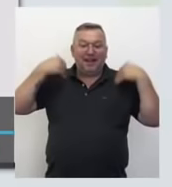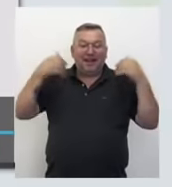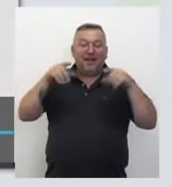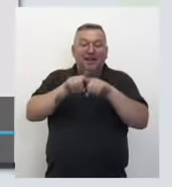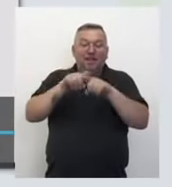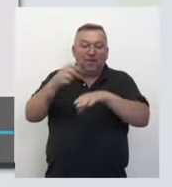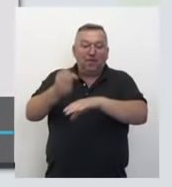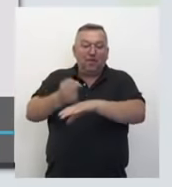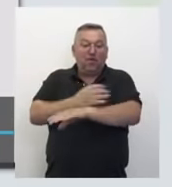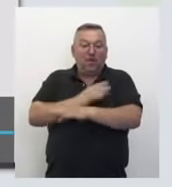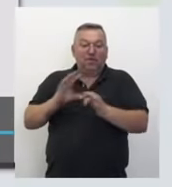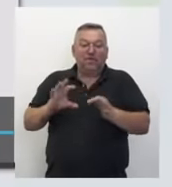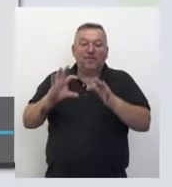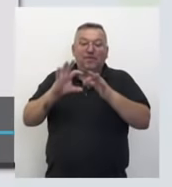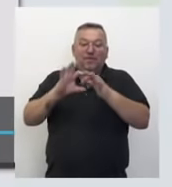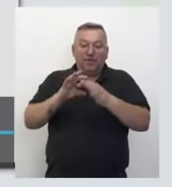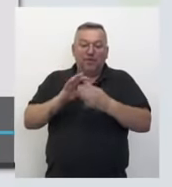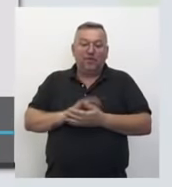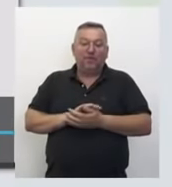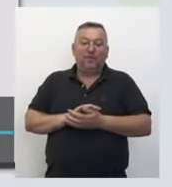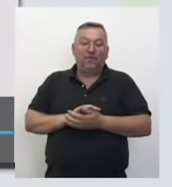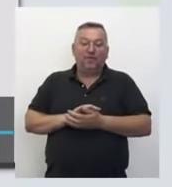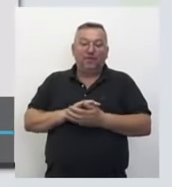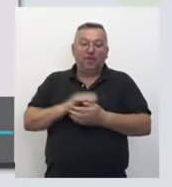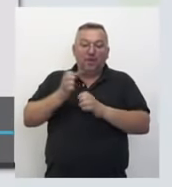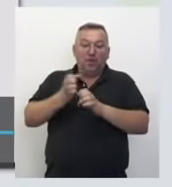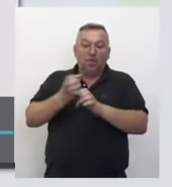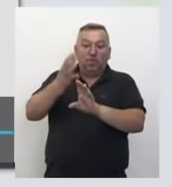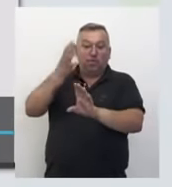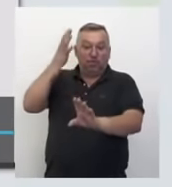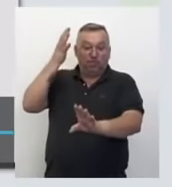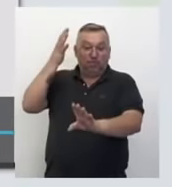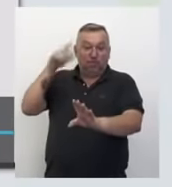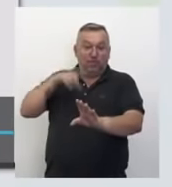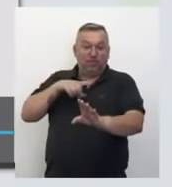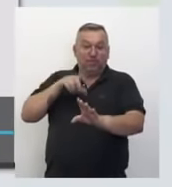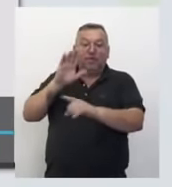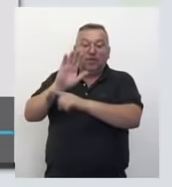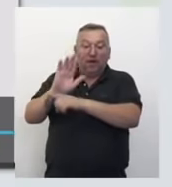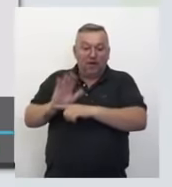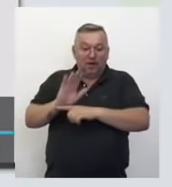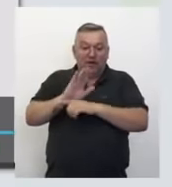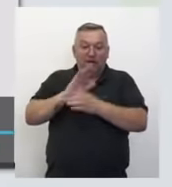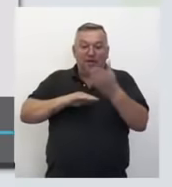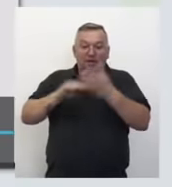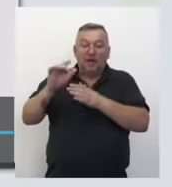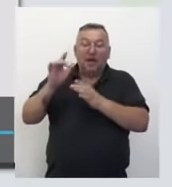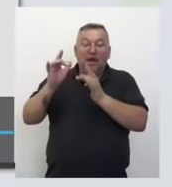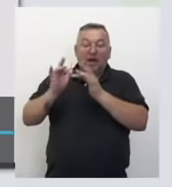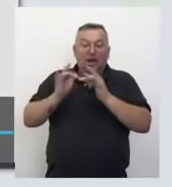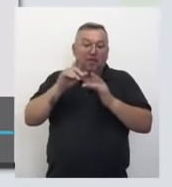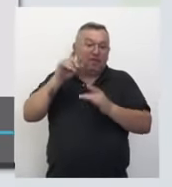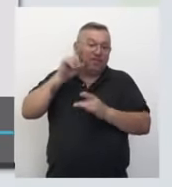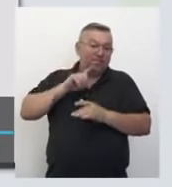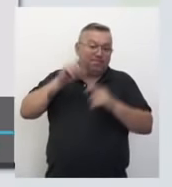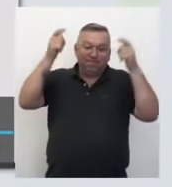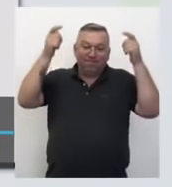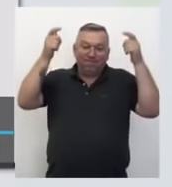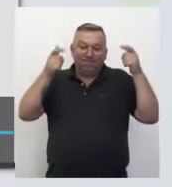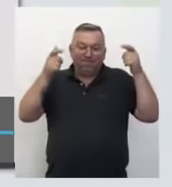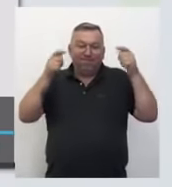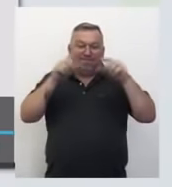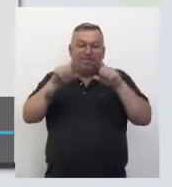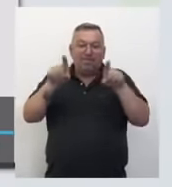e união na fronteira. O muro se tornou um ponto de apoio literal para as relações Estados Unidos e México,